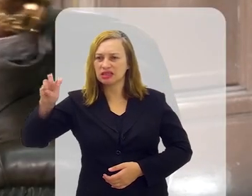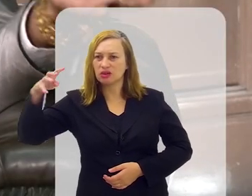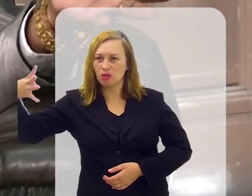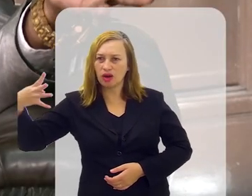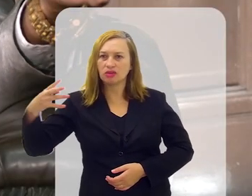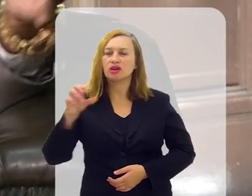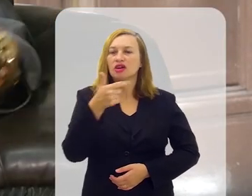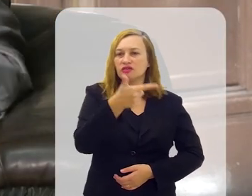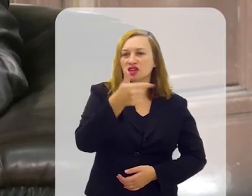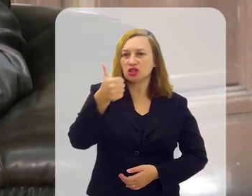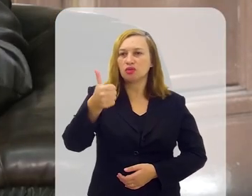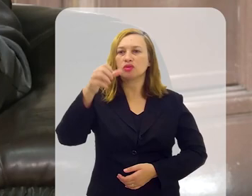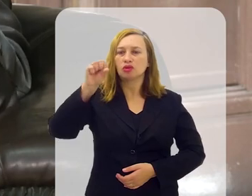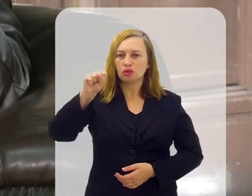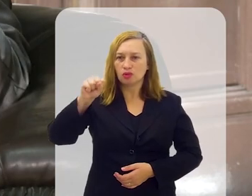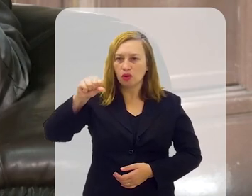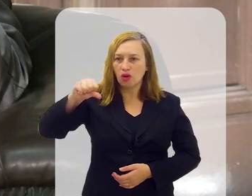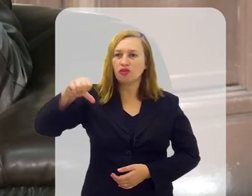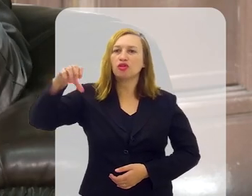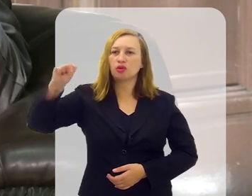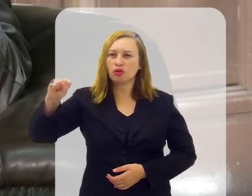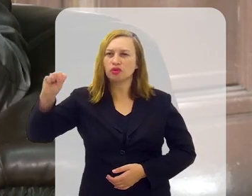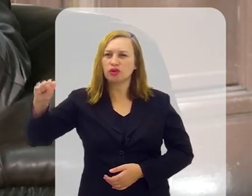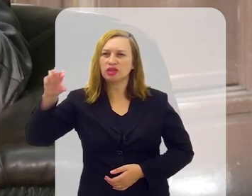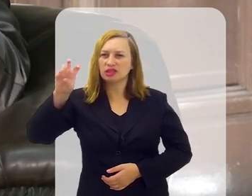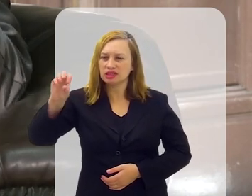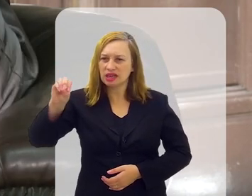21 988057754. Vou falar igual no programa. Por favor.